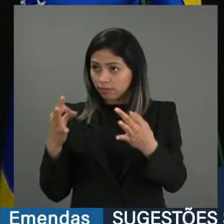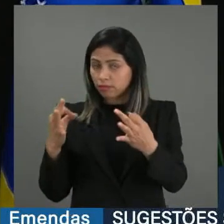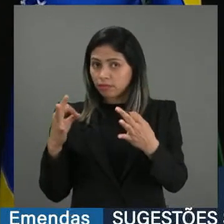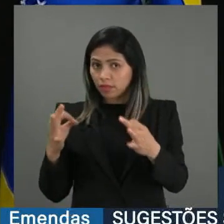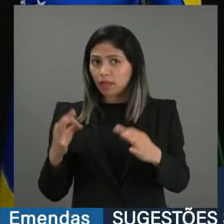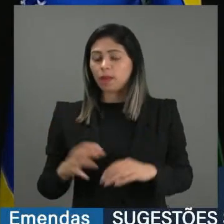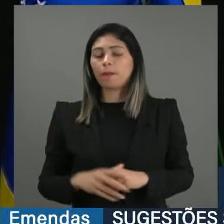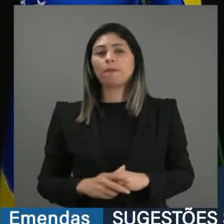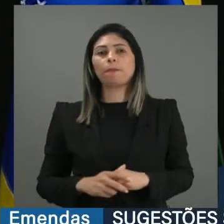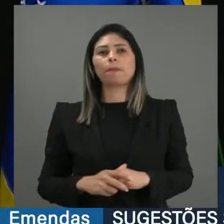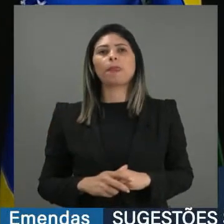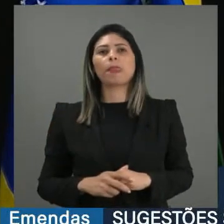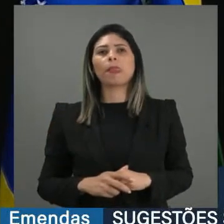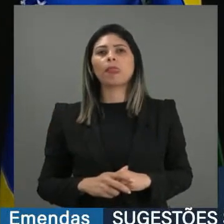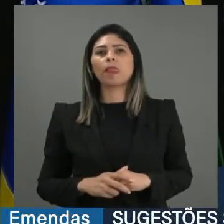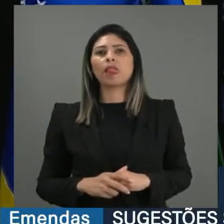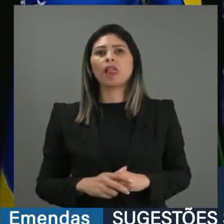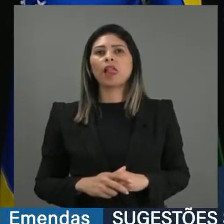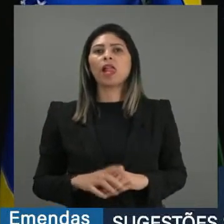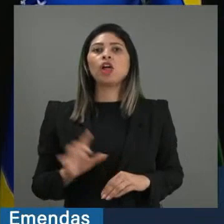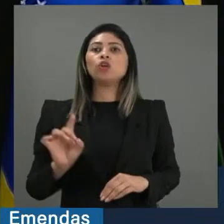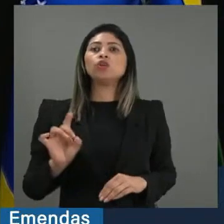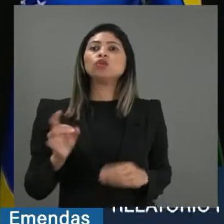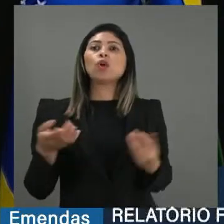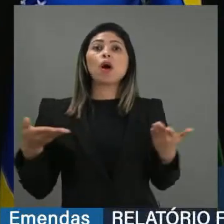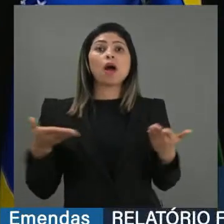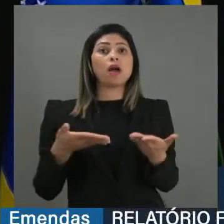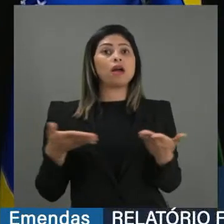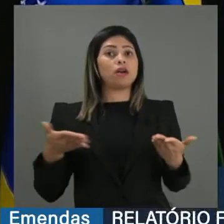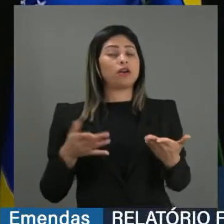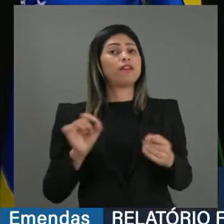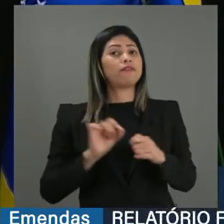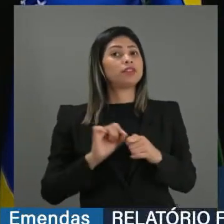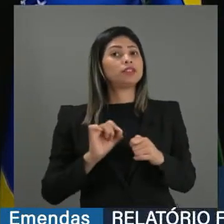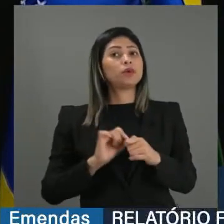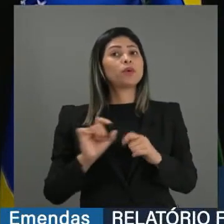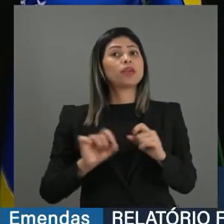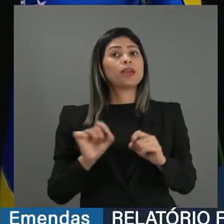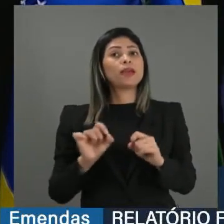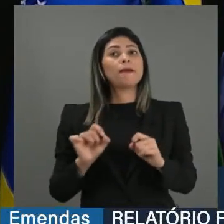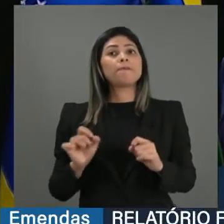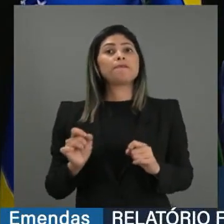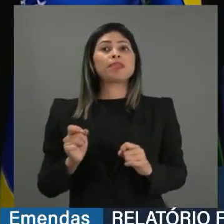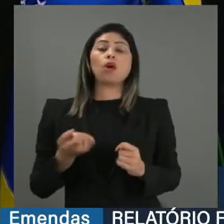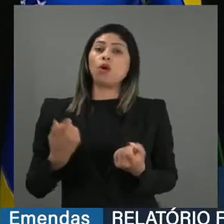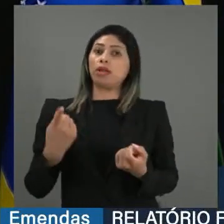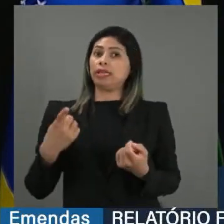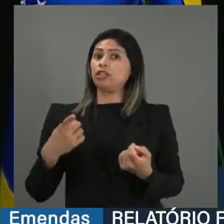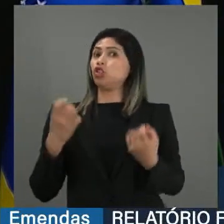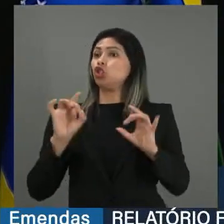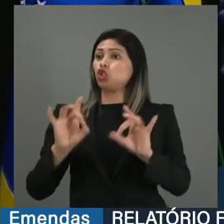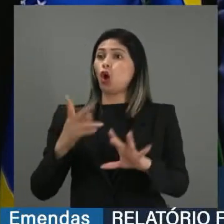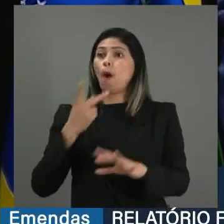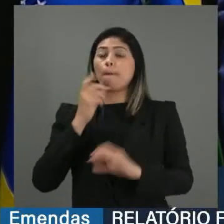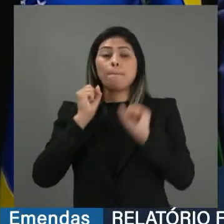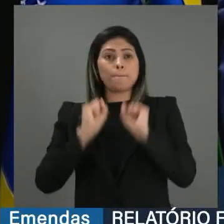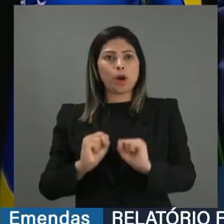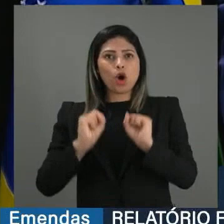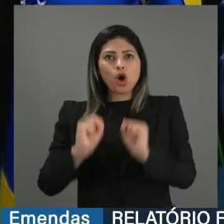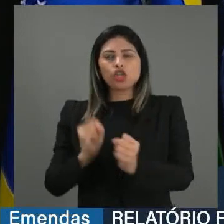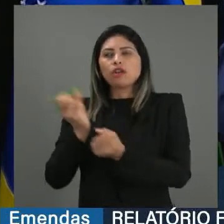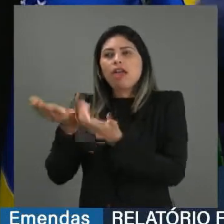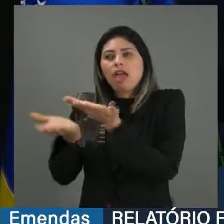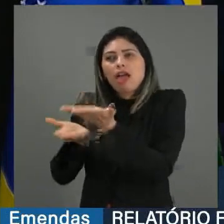a partir de agora, só será permitido elogiar ou repetir informações já